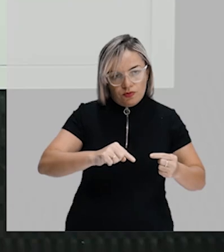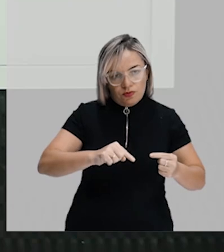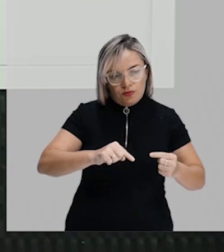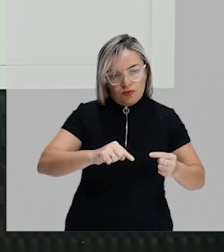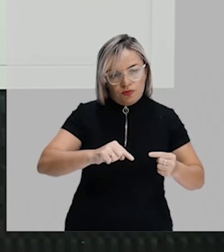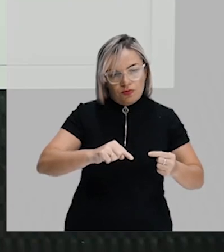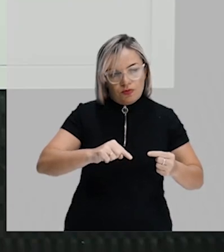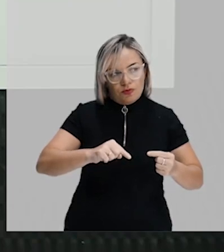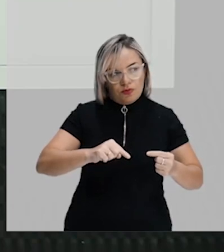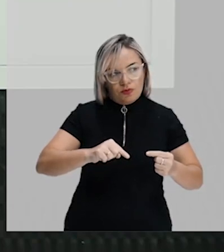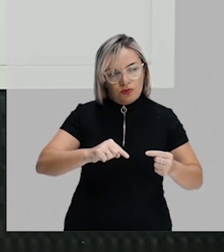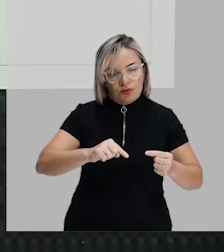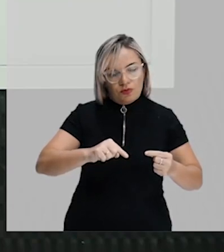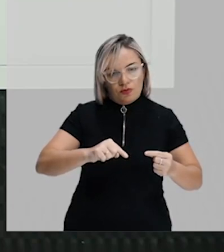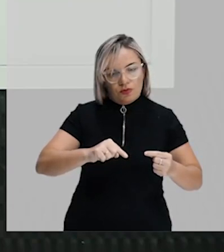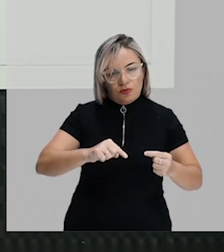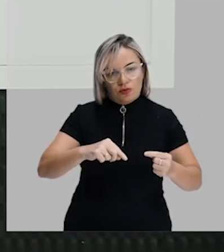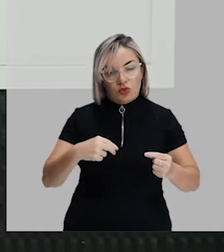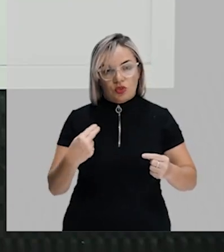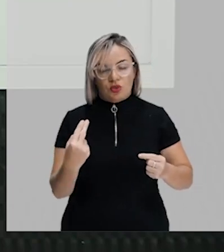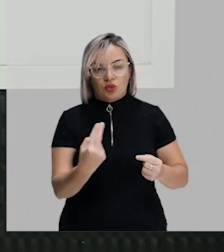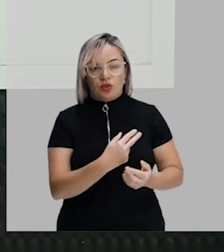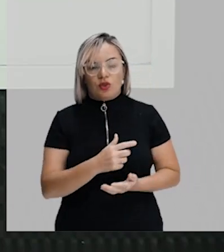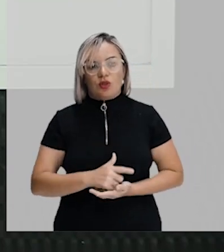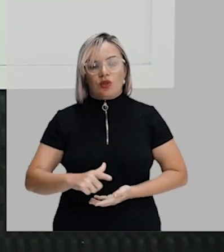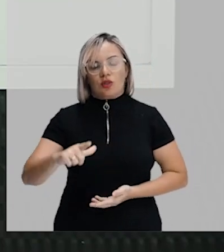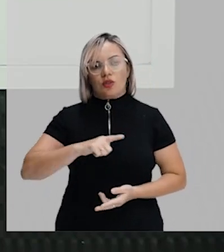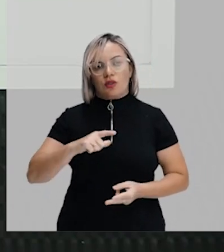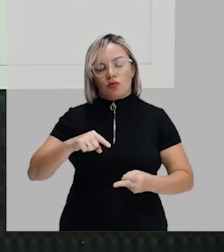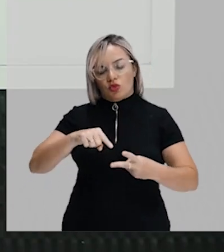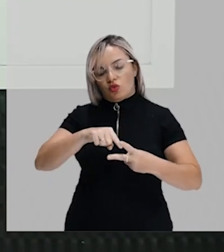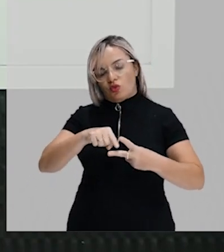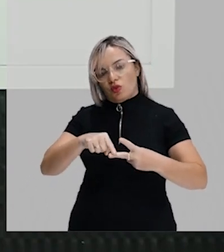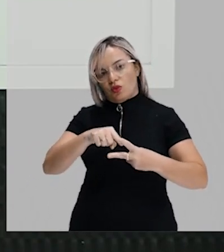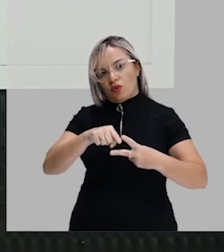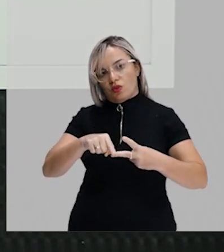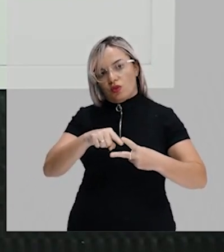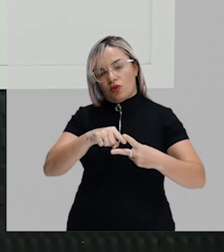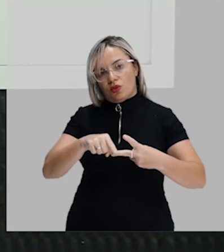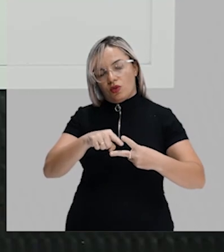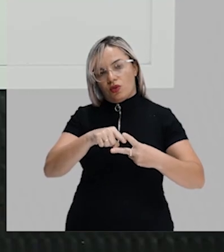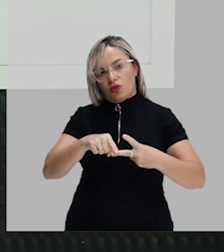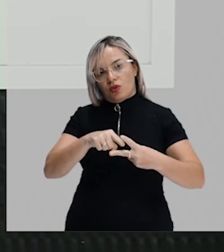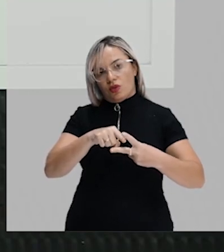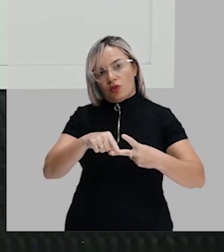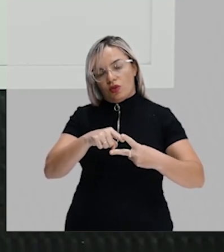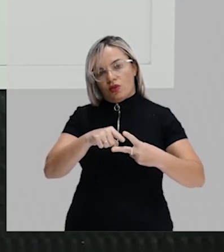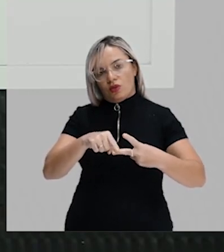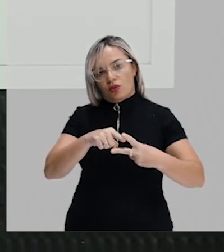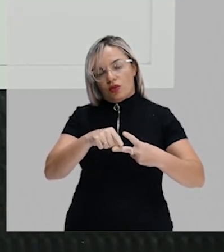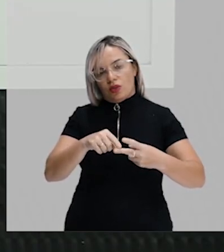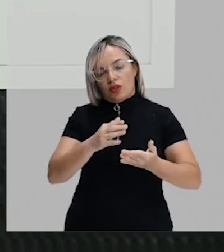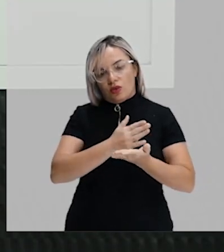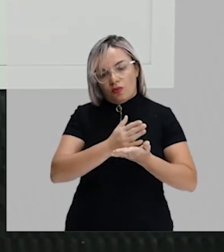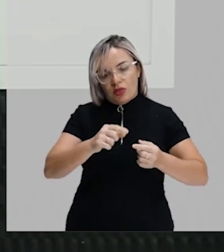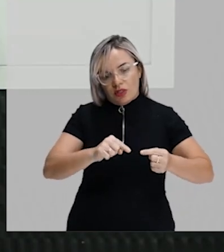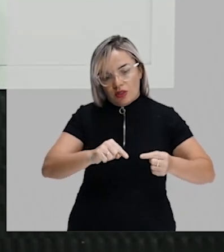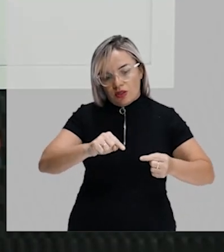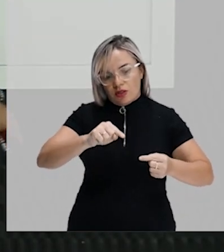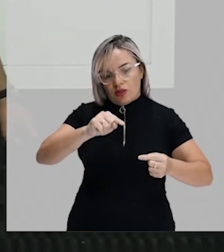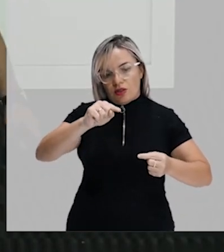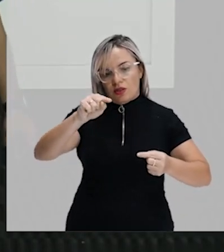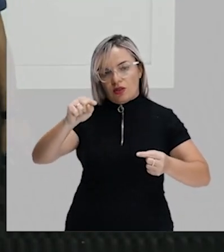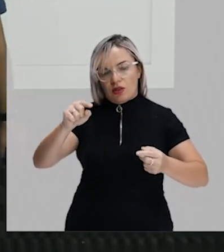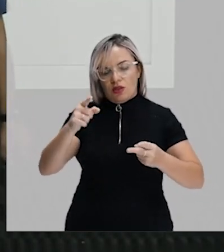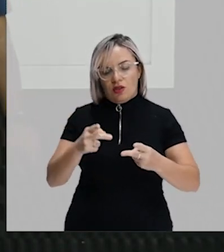E nós vamos ter aqui um ângulo de atuação. É o ângulo que ele vai sair do chão, tá certo? Aquele ângulo